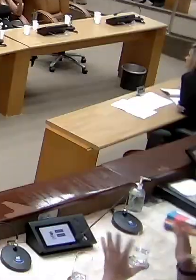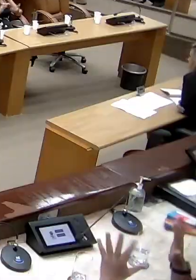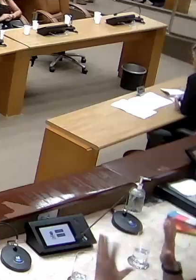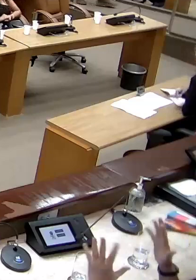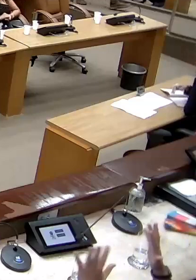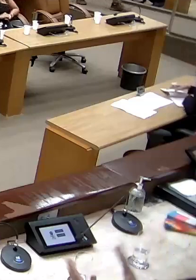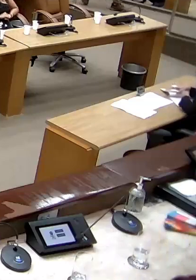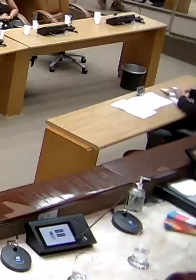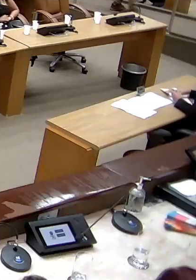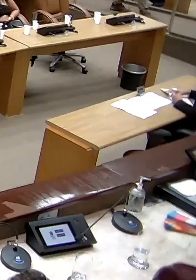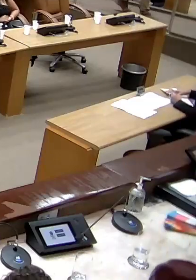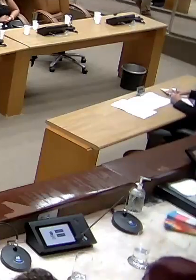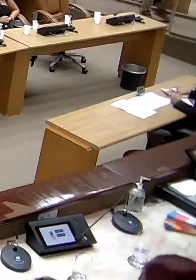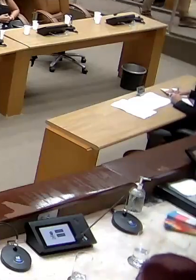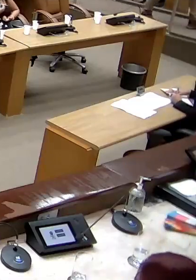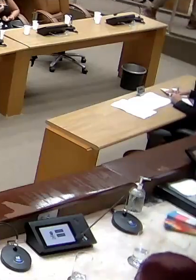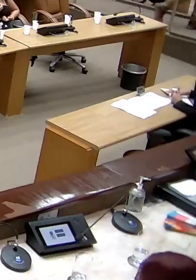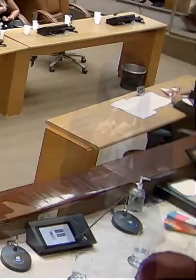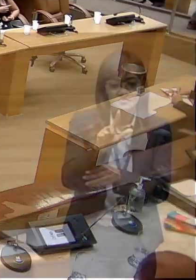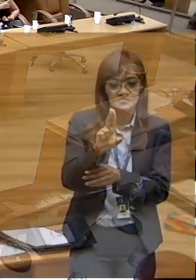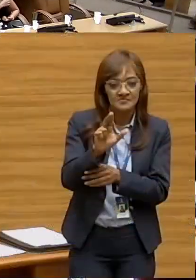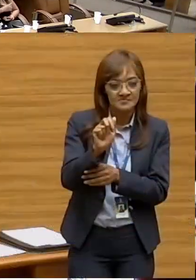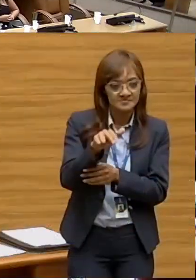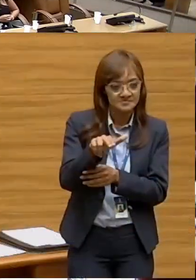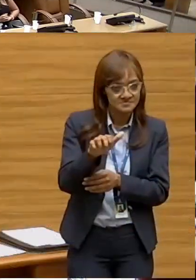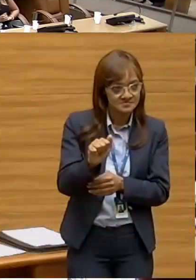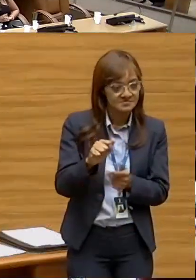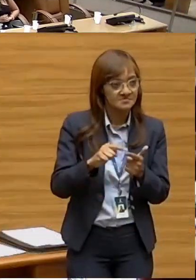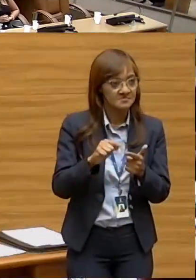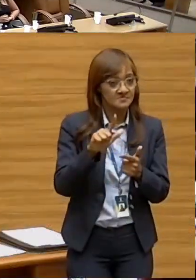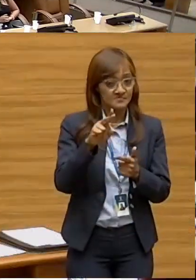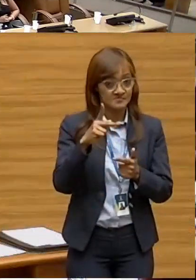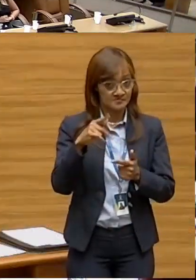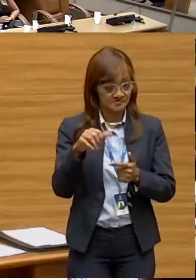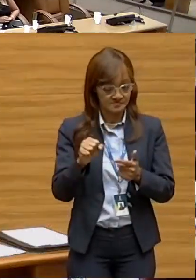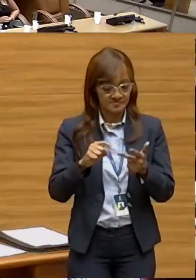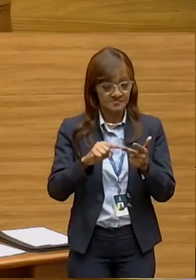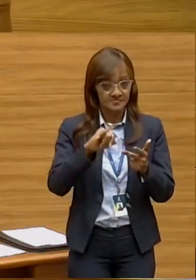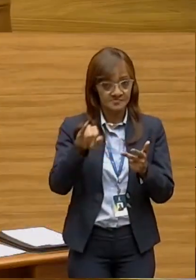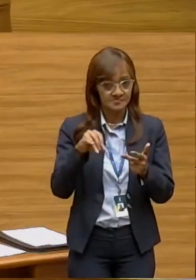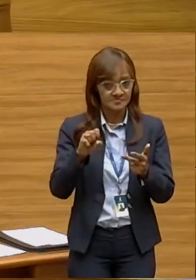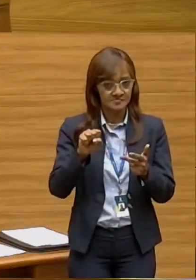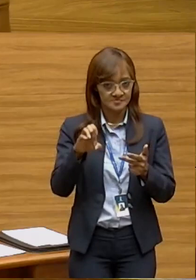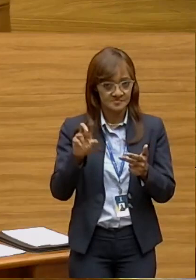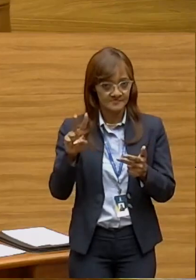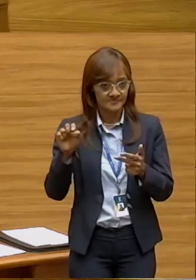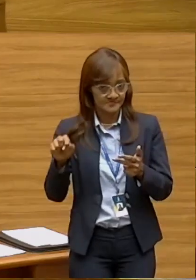Muito obrigada, Luana, Lobo e José Vitor, né, por trazer algumas